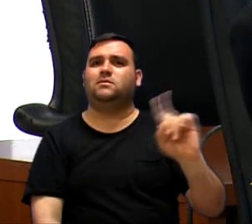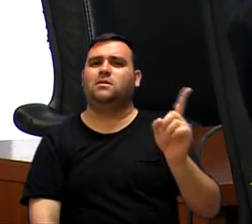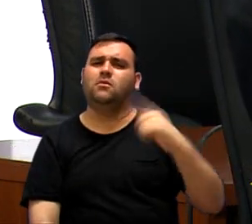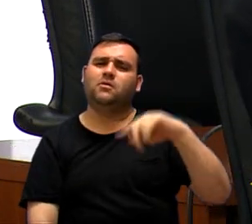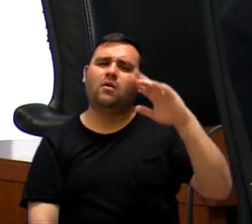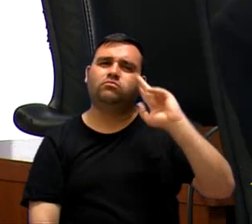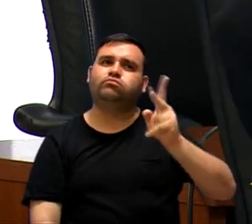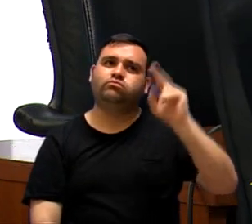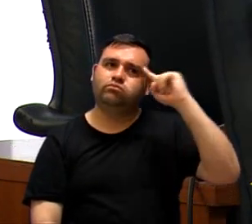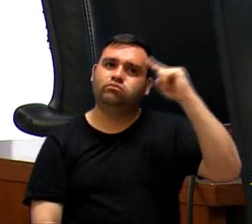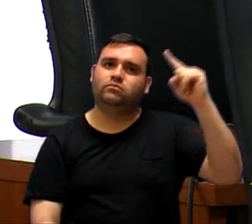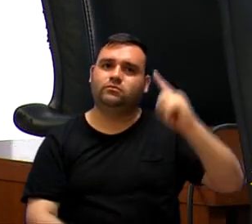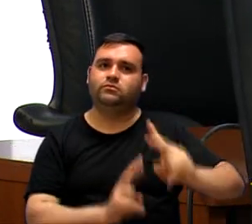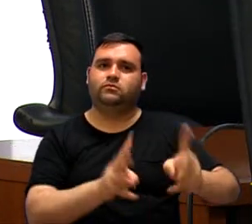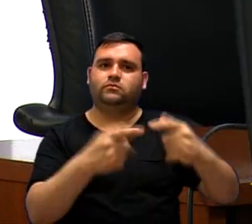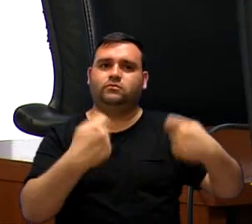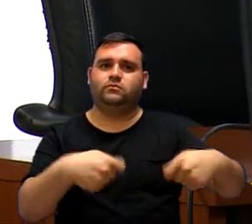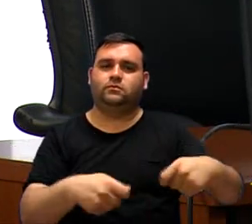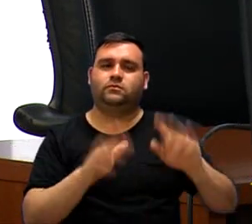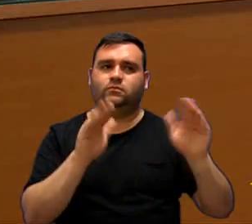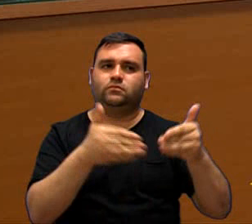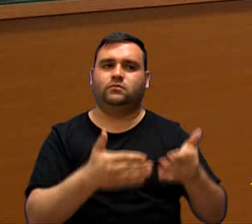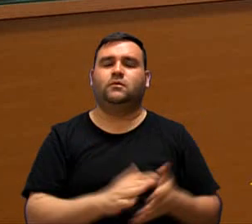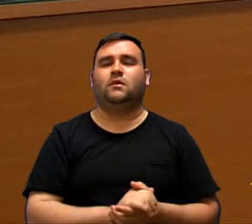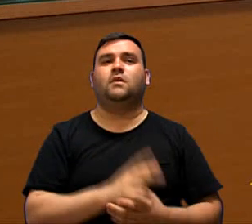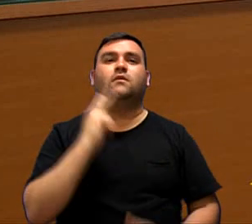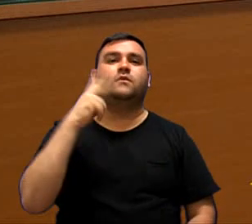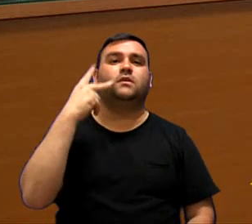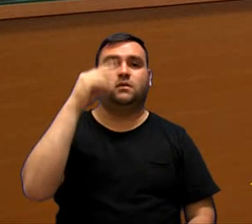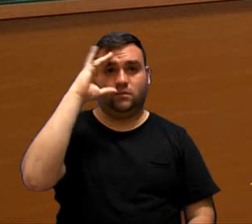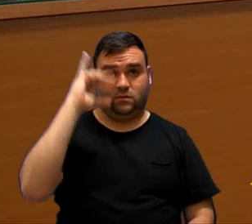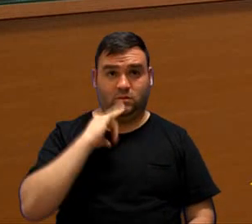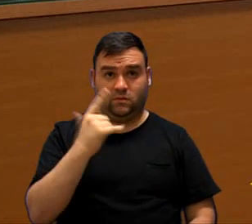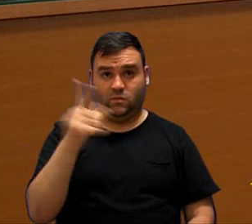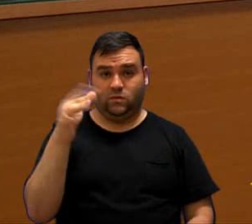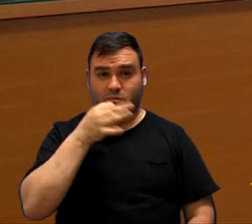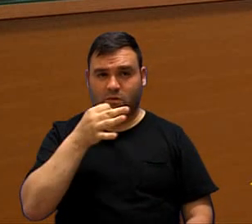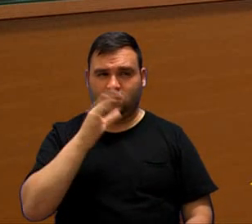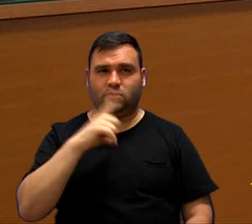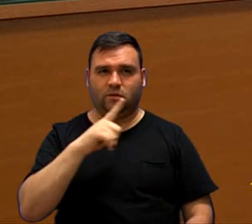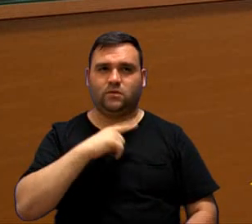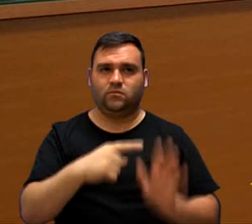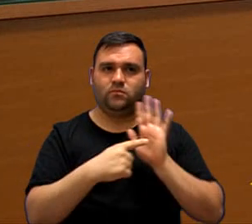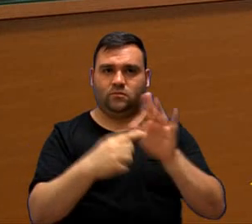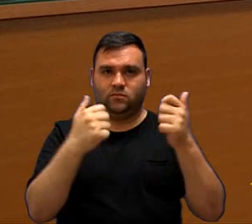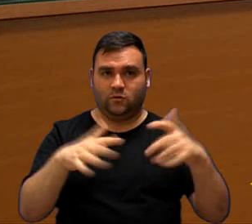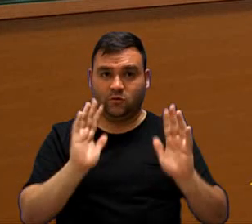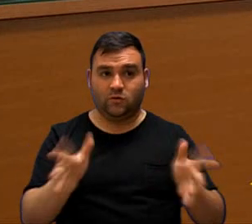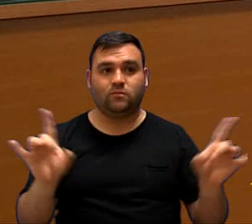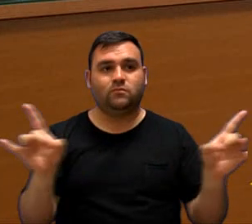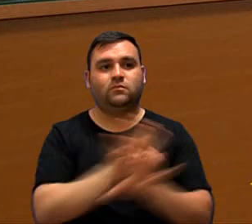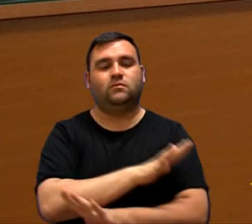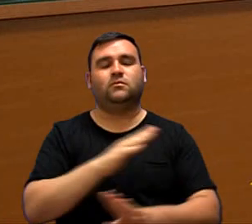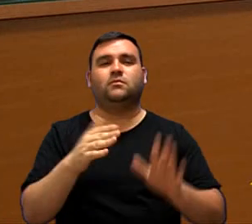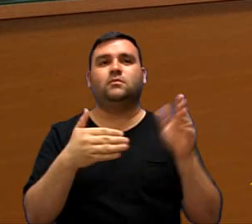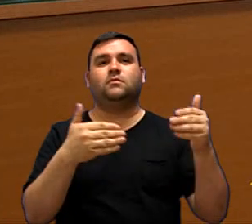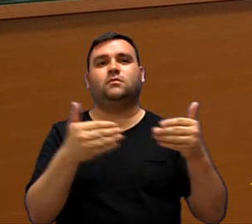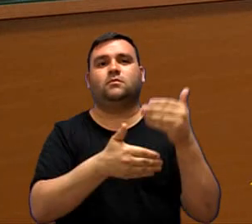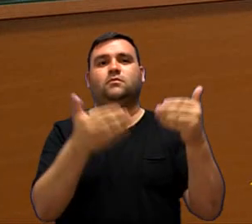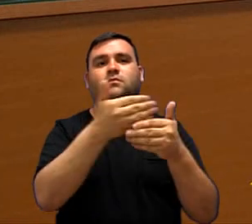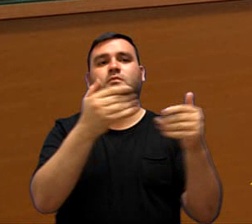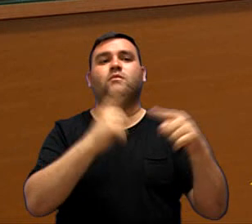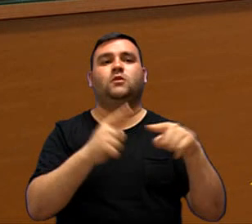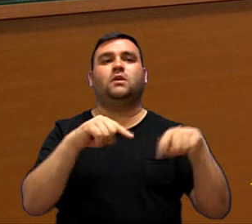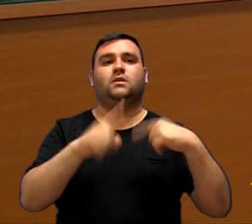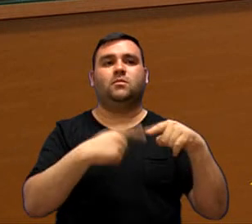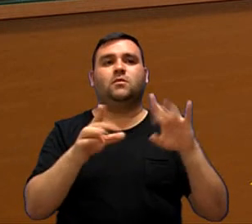de visão, de foco. É, vereador Iara, quer fazer mais alguma... Ah, já fez o apontamento? Então, pode encerrar a sua apresentação para a gente poder